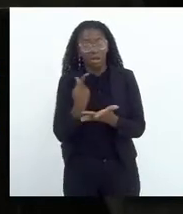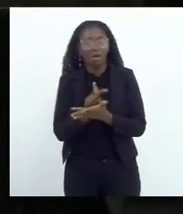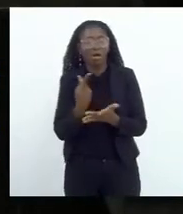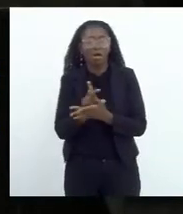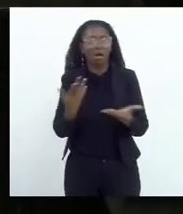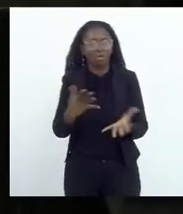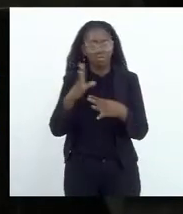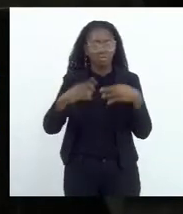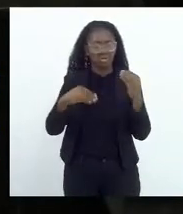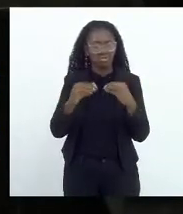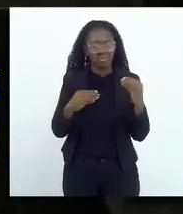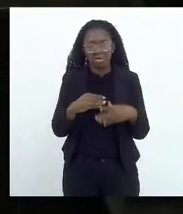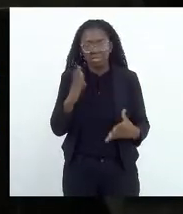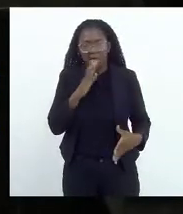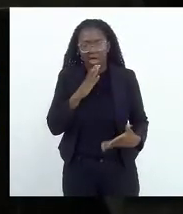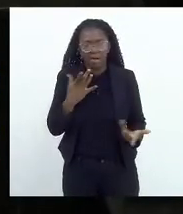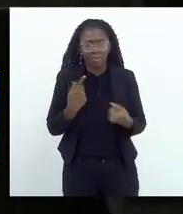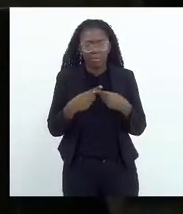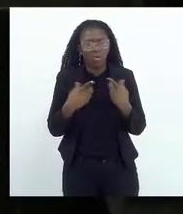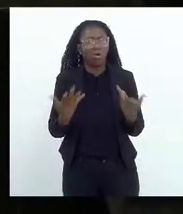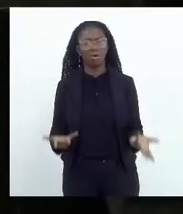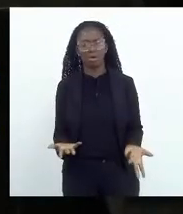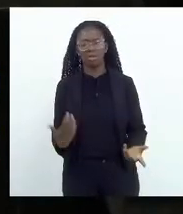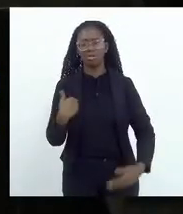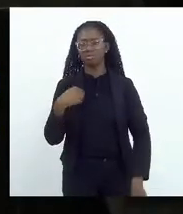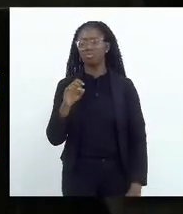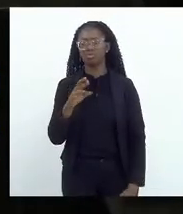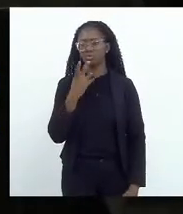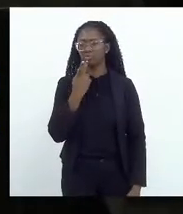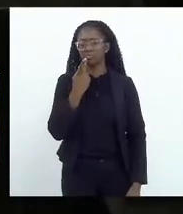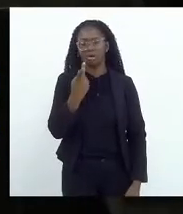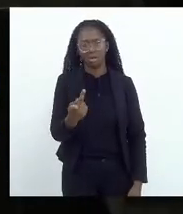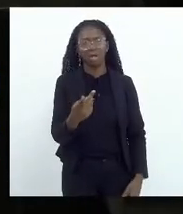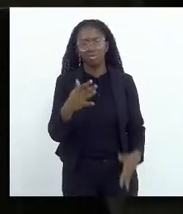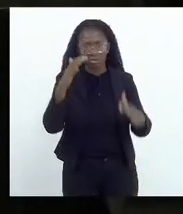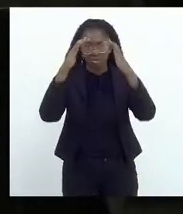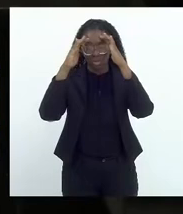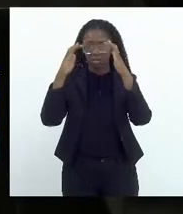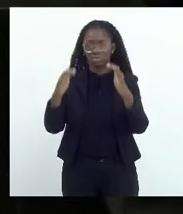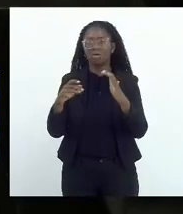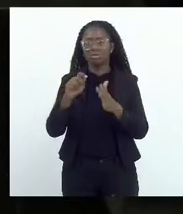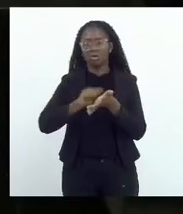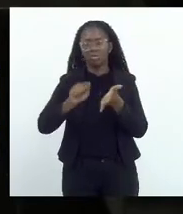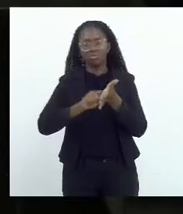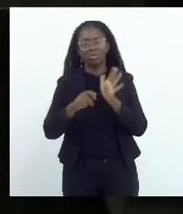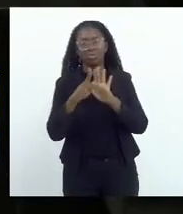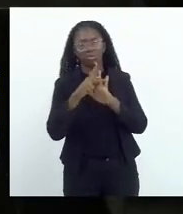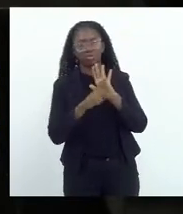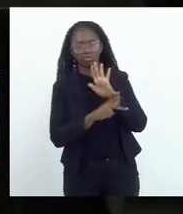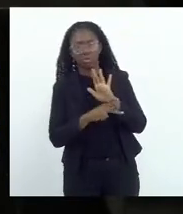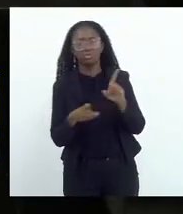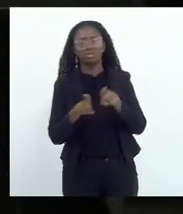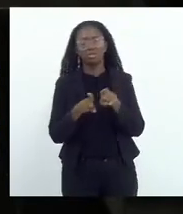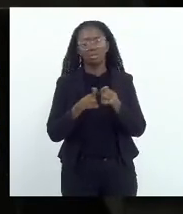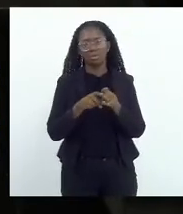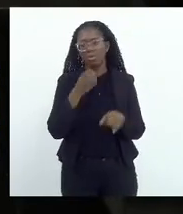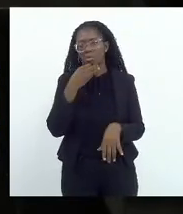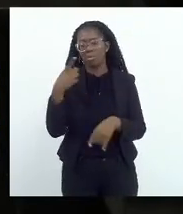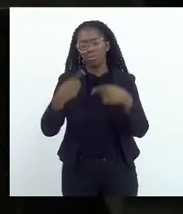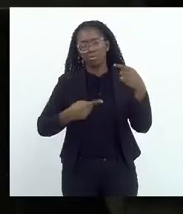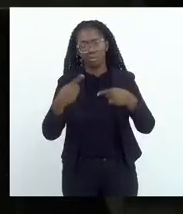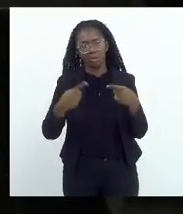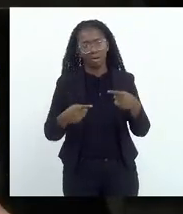flexibilização precipitada. Então, eu queria fazer essa manifestação aqui, com todo respeito ao autor do projeto, com todo respeito ao bom debate, mas